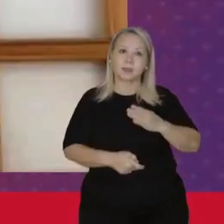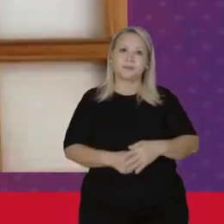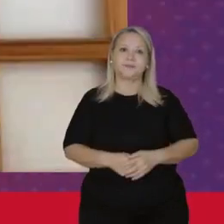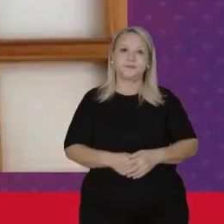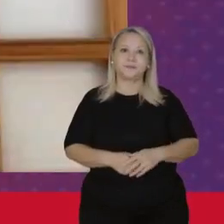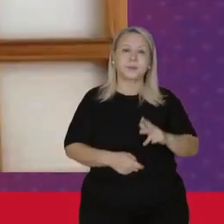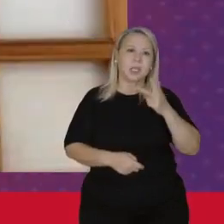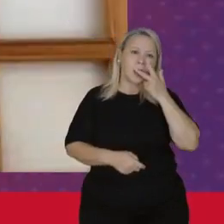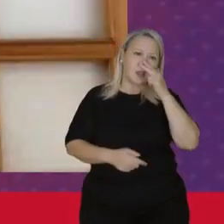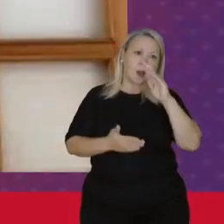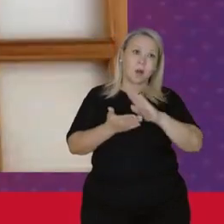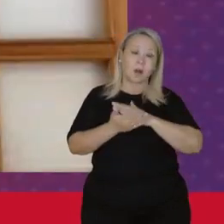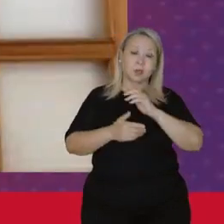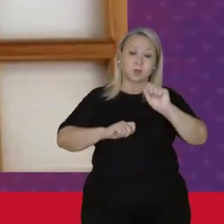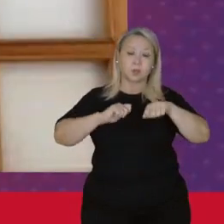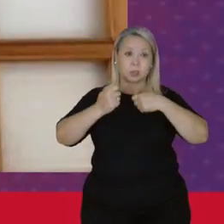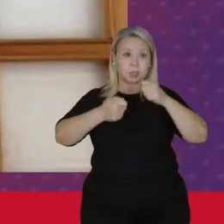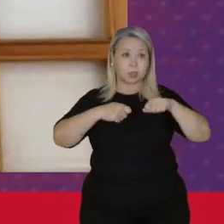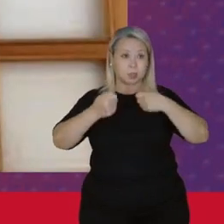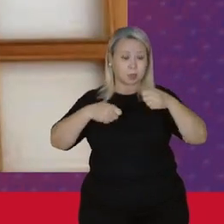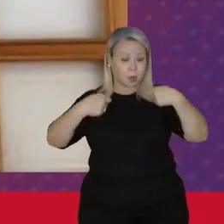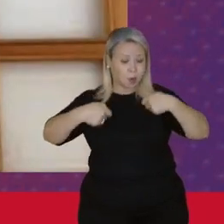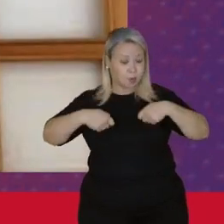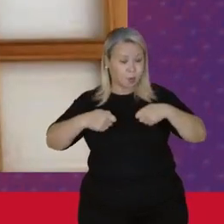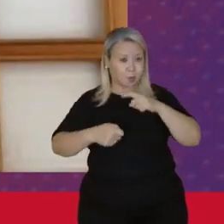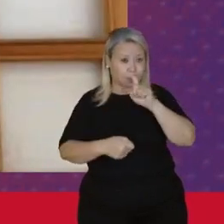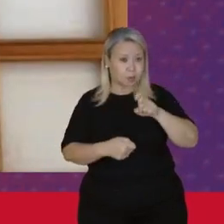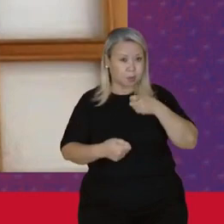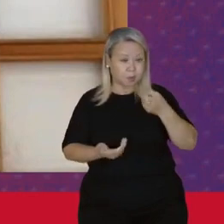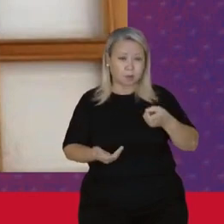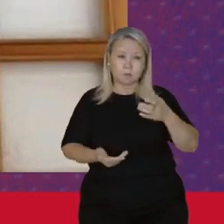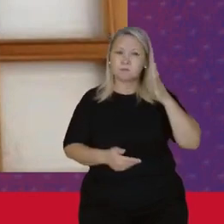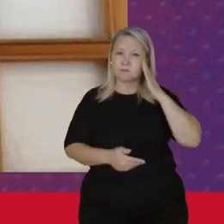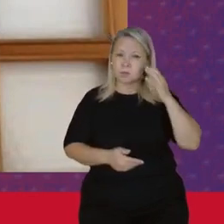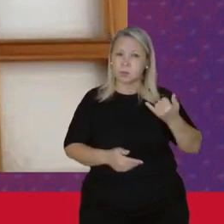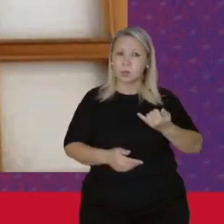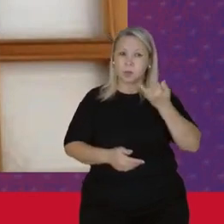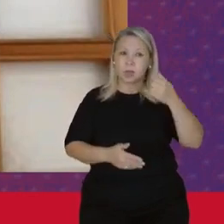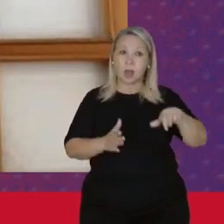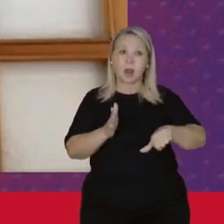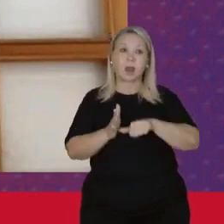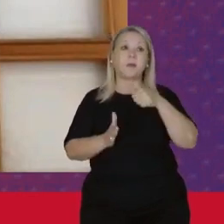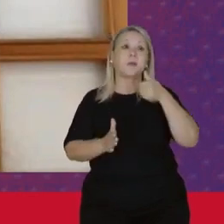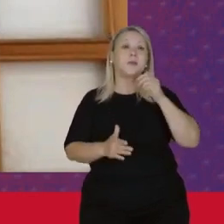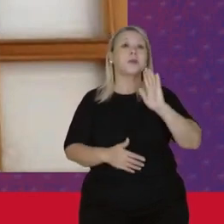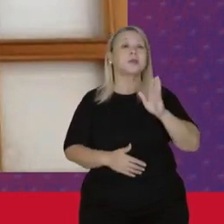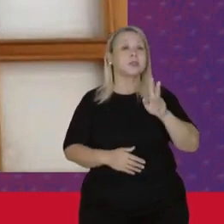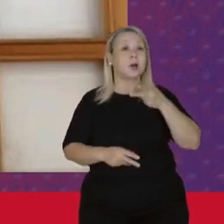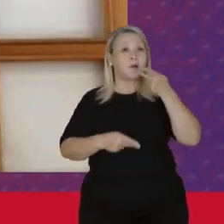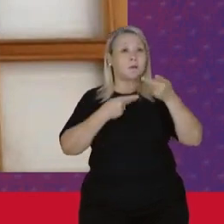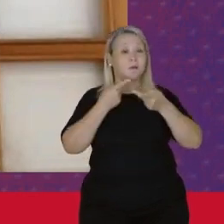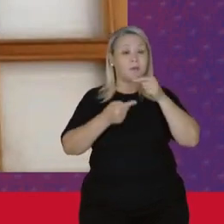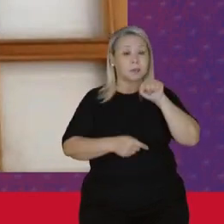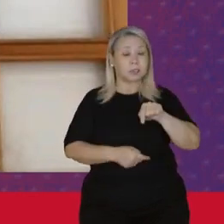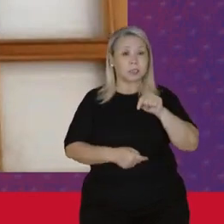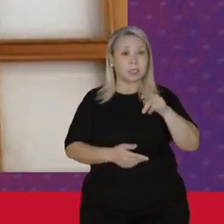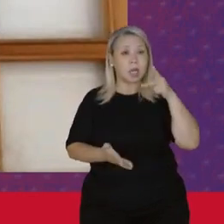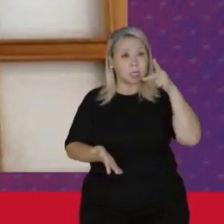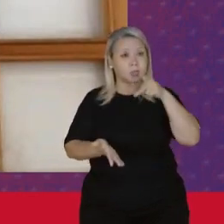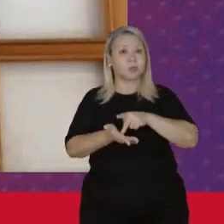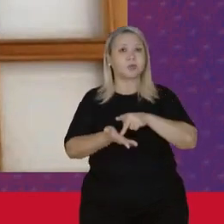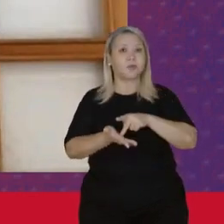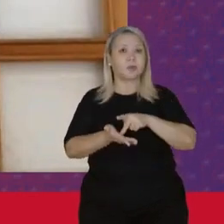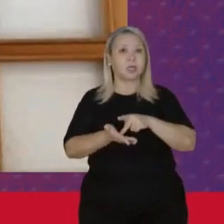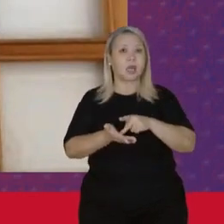que algumas sinalizações, né, que precisam ser levadas em conta, a primeira delas, a gente já falou aqui, é de fato,